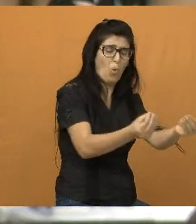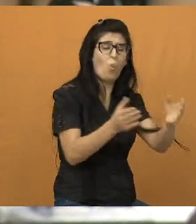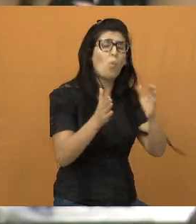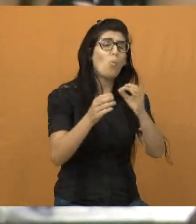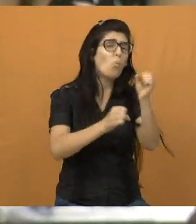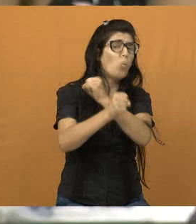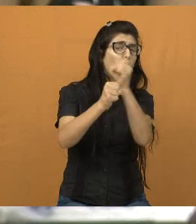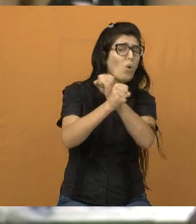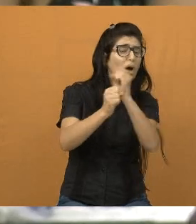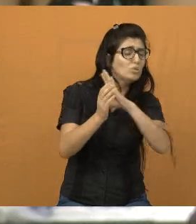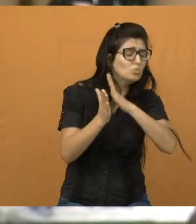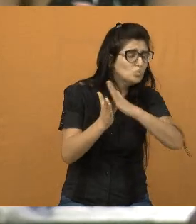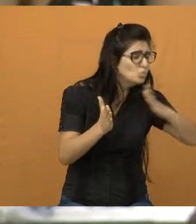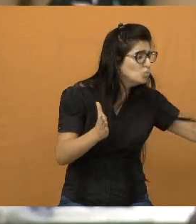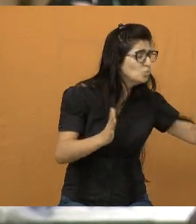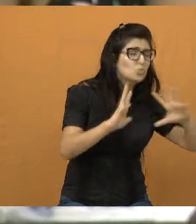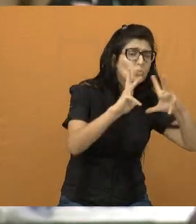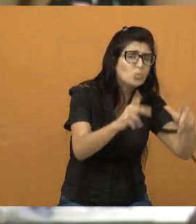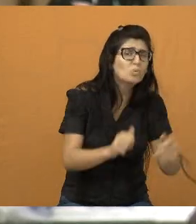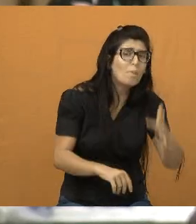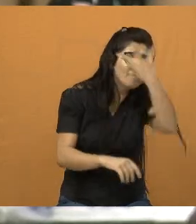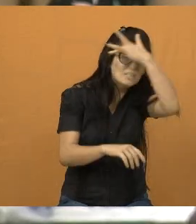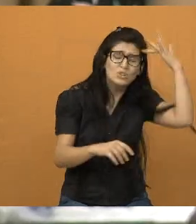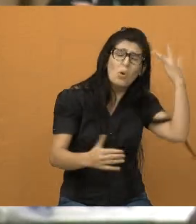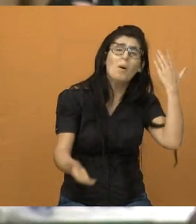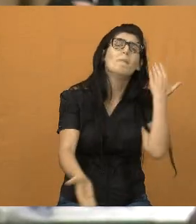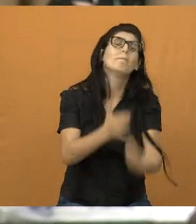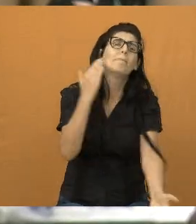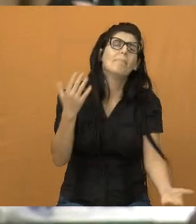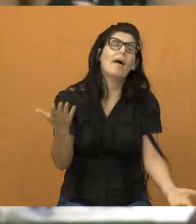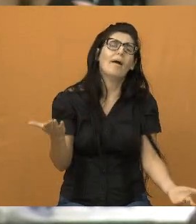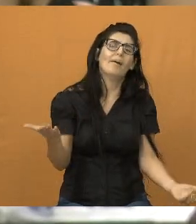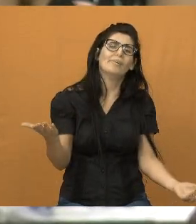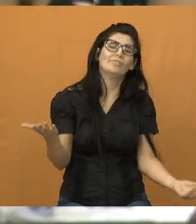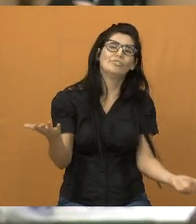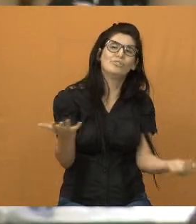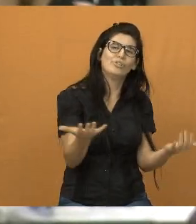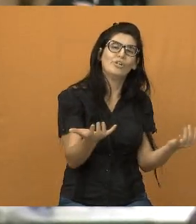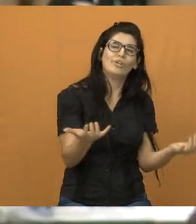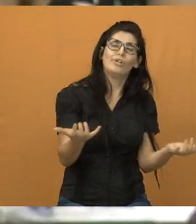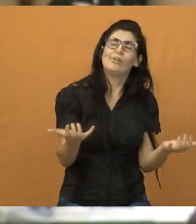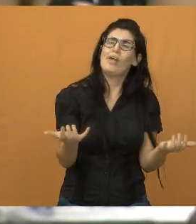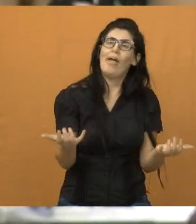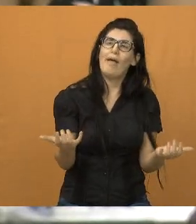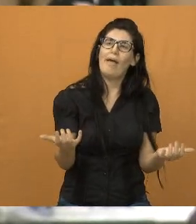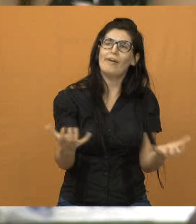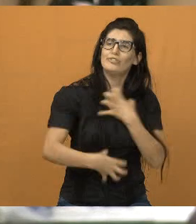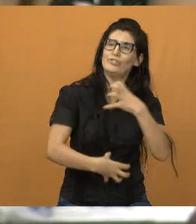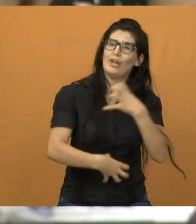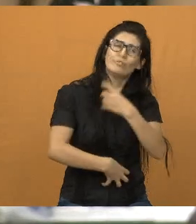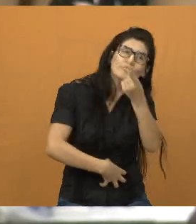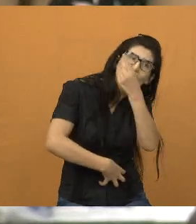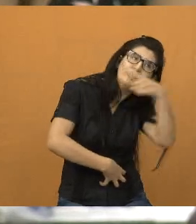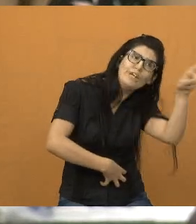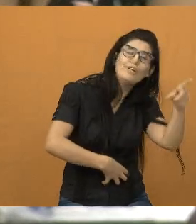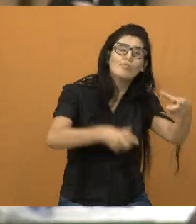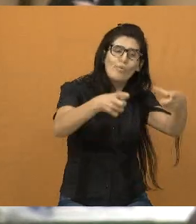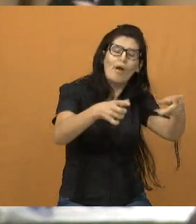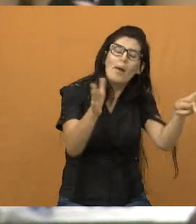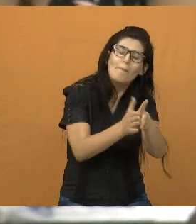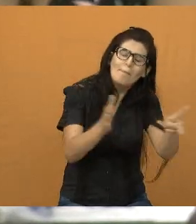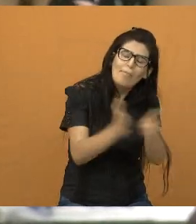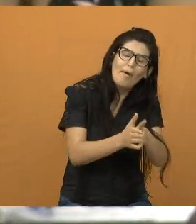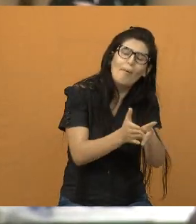todo, as pessoas perderam o hábito de ir na farmácia popular com a receita e pegar o remédio, né? A gente tem um compromisso, eu